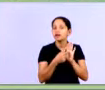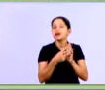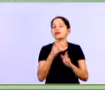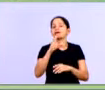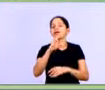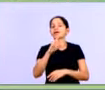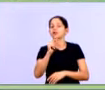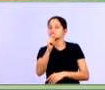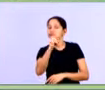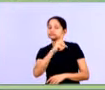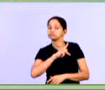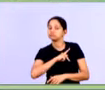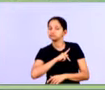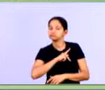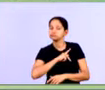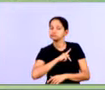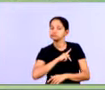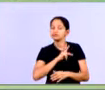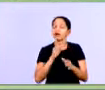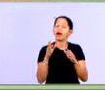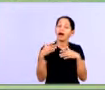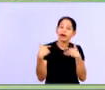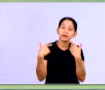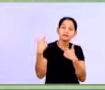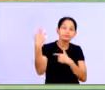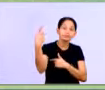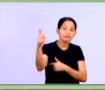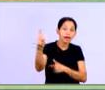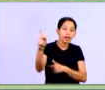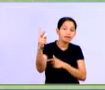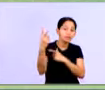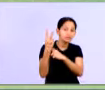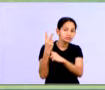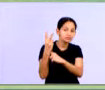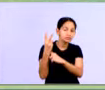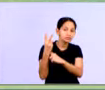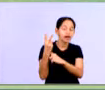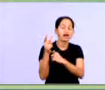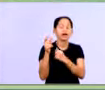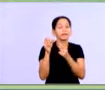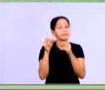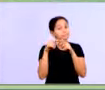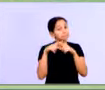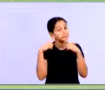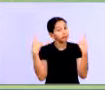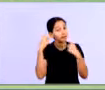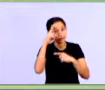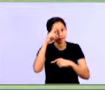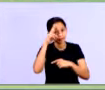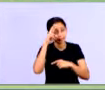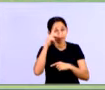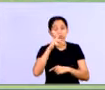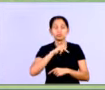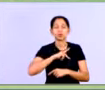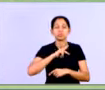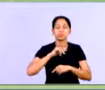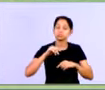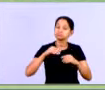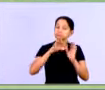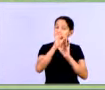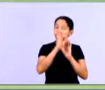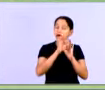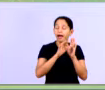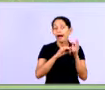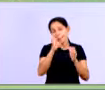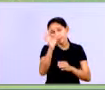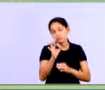Capital próprio associado com o capital de terceiros. Sendo que para o capital próprio, quanto maior a taxa, melhor, e para o